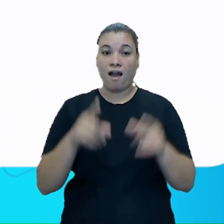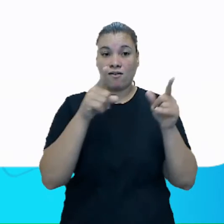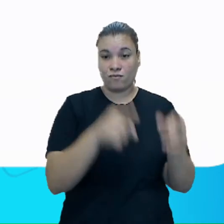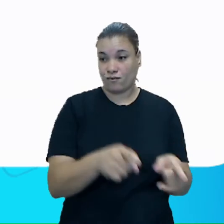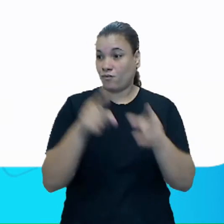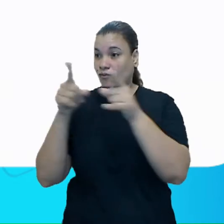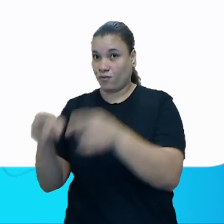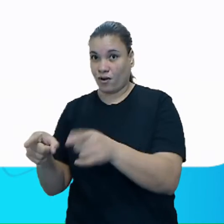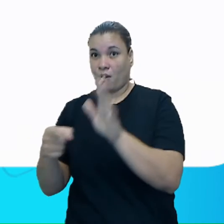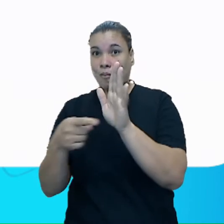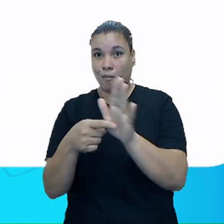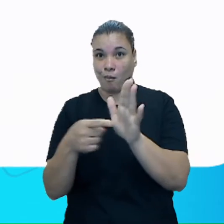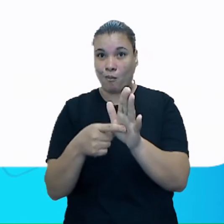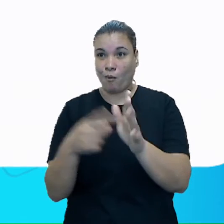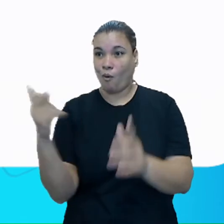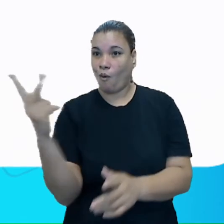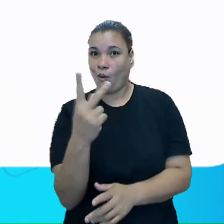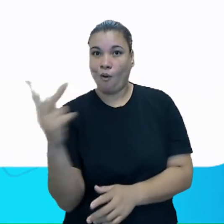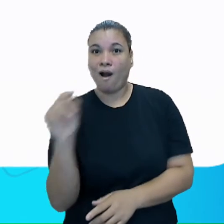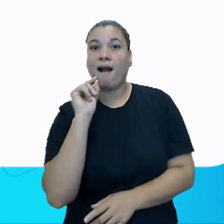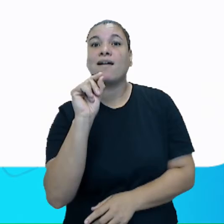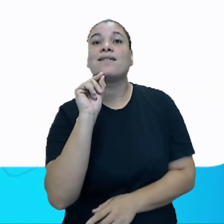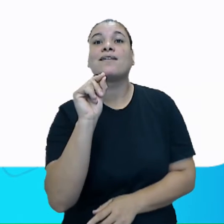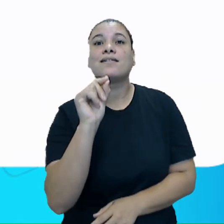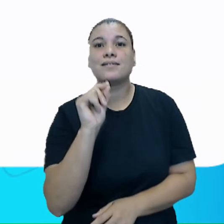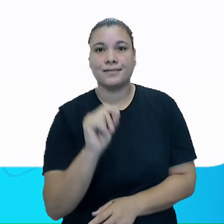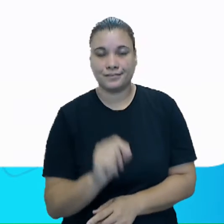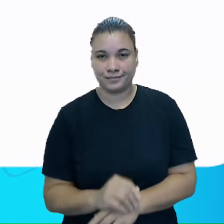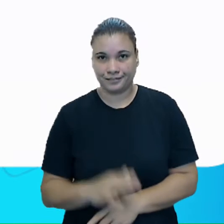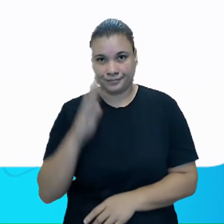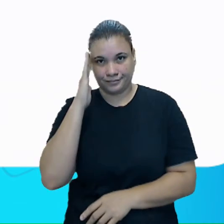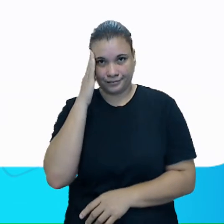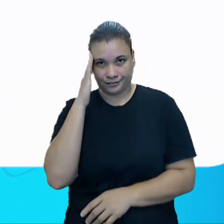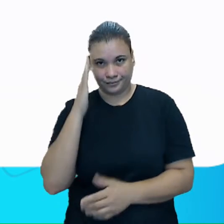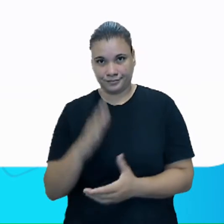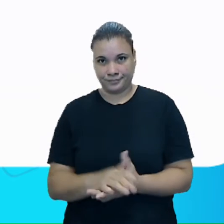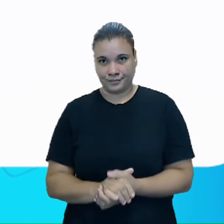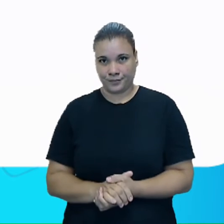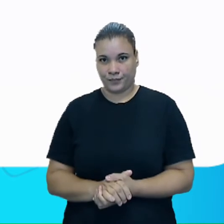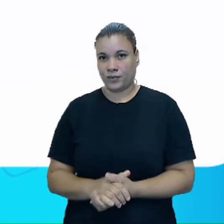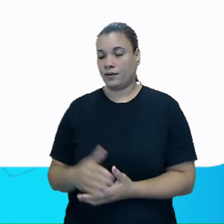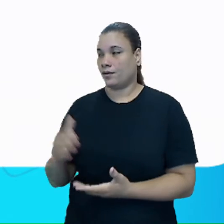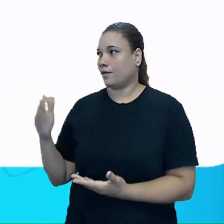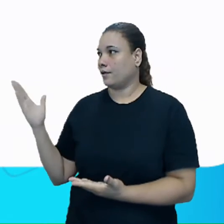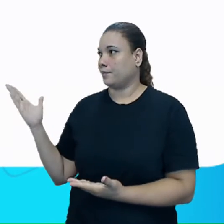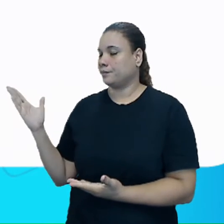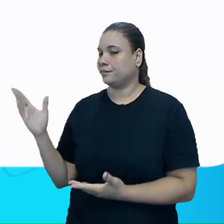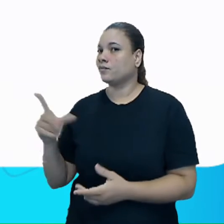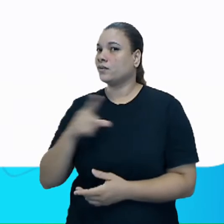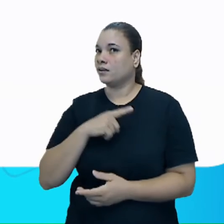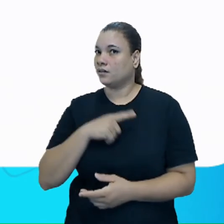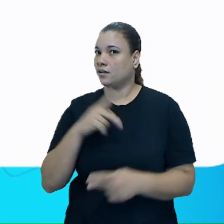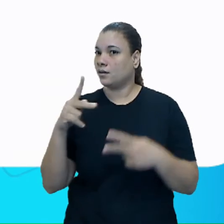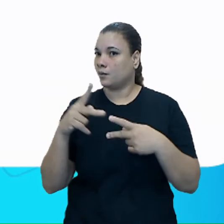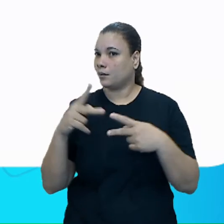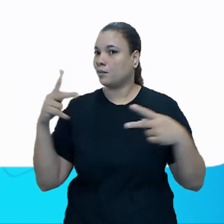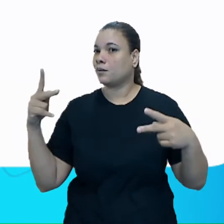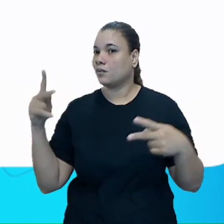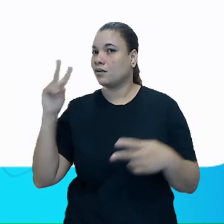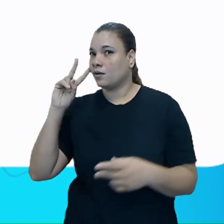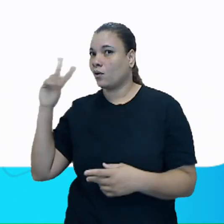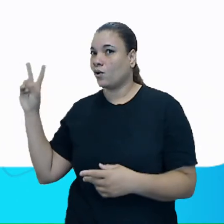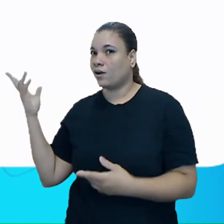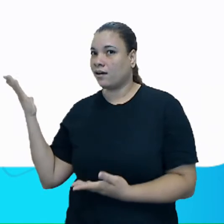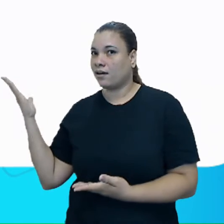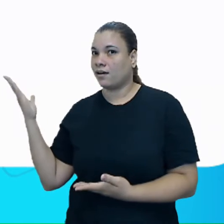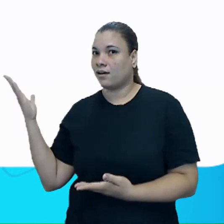nada é objeto direto, transitivo direto. E o entre eles, a preposição, lembra?